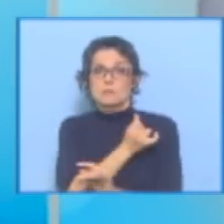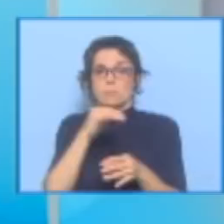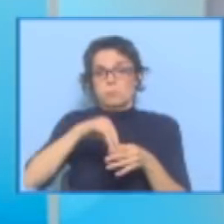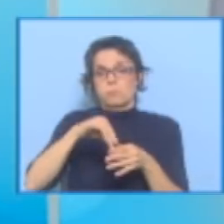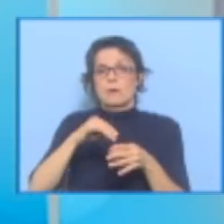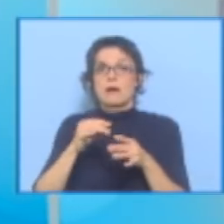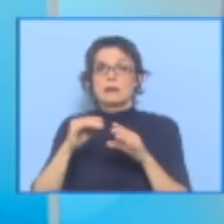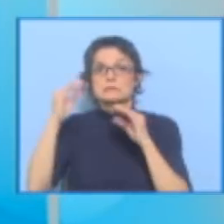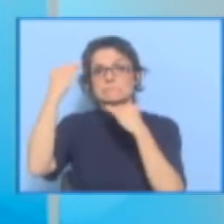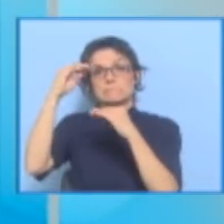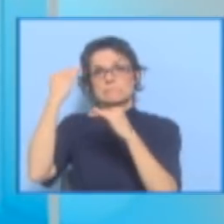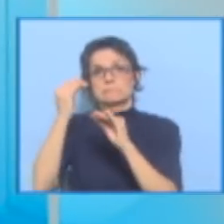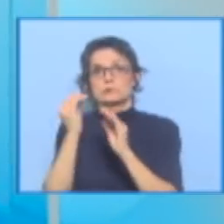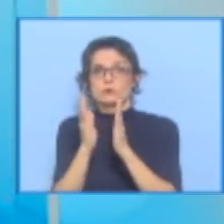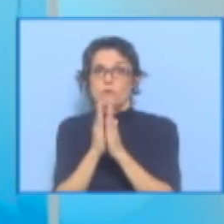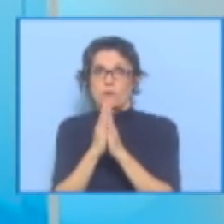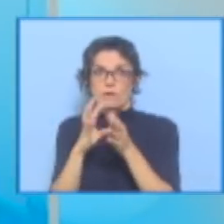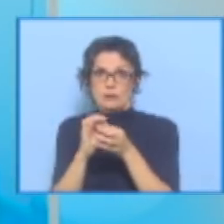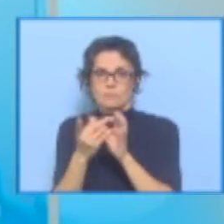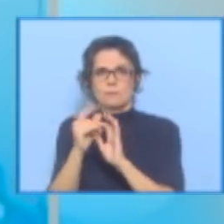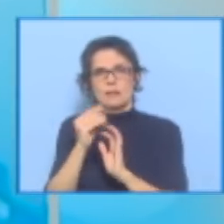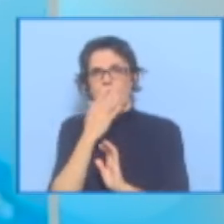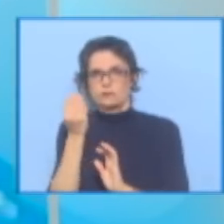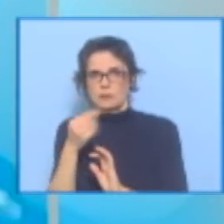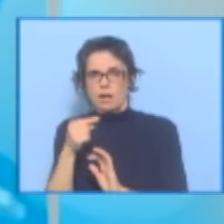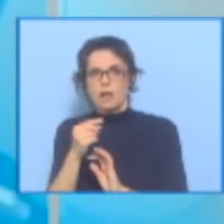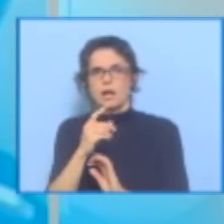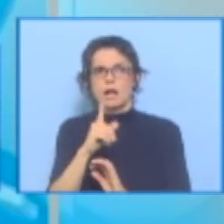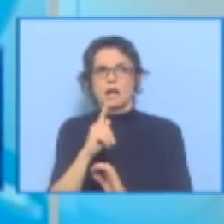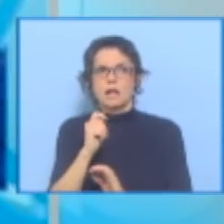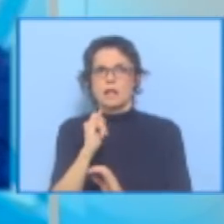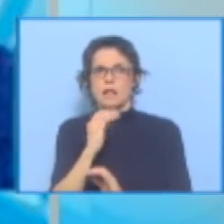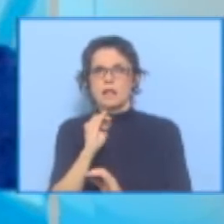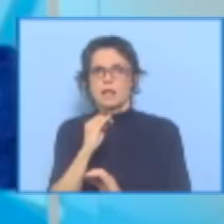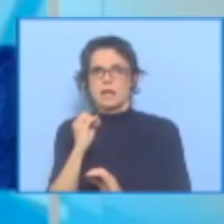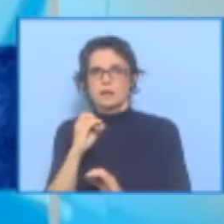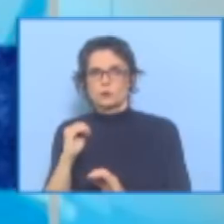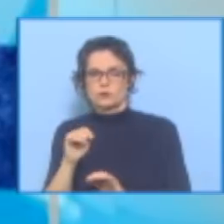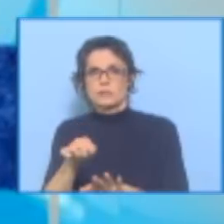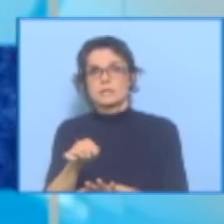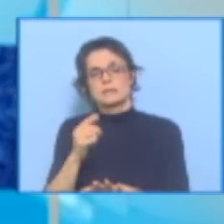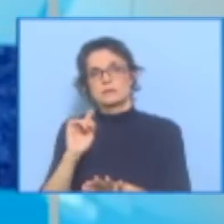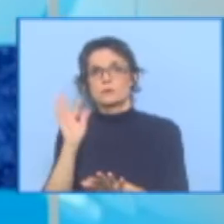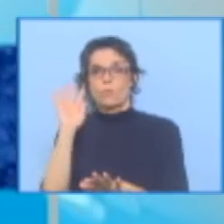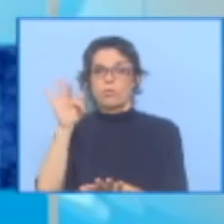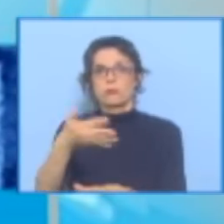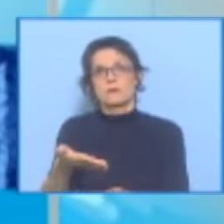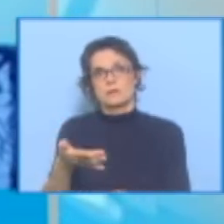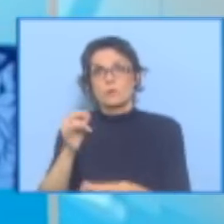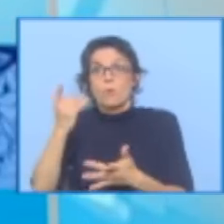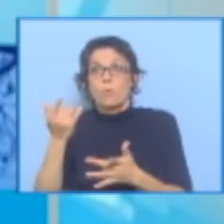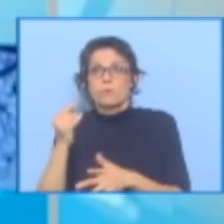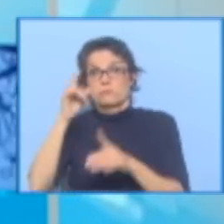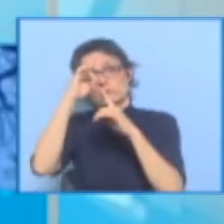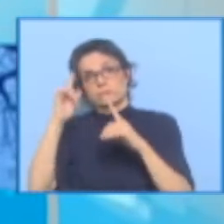institutos religiosos, mas também temos alunos leigos. Muitos dos alunos leigos, depois de acabarem o curso de Teologia, ou são professores de moral,